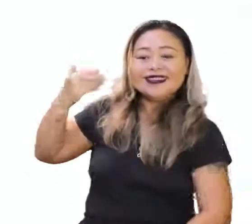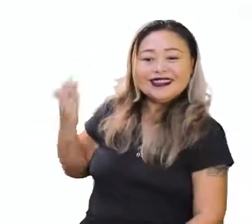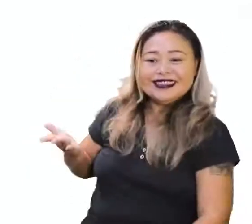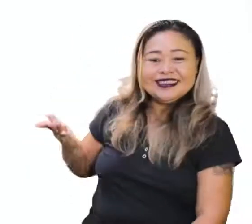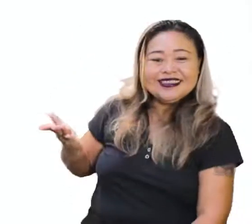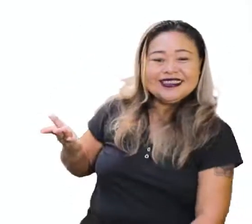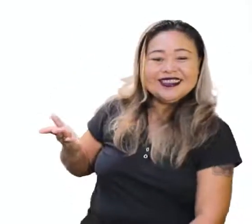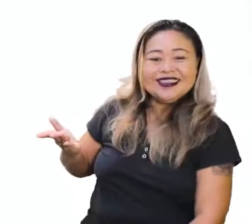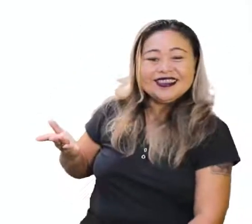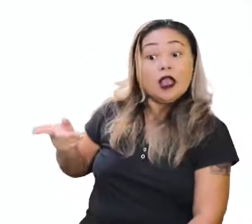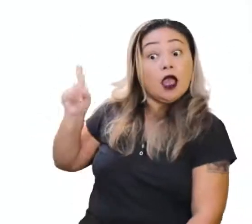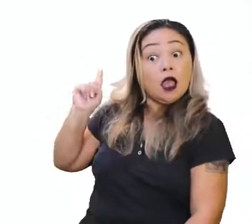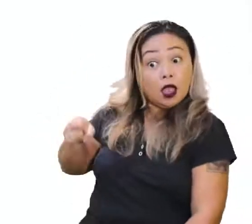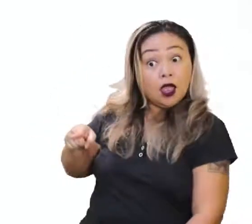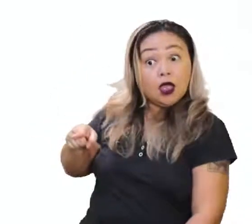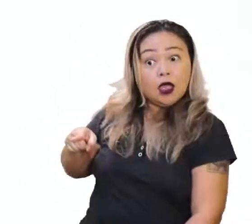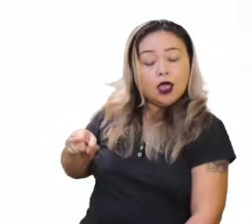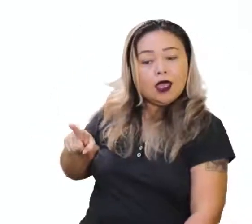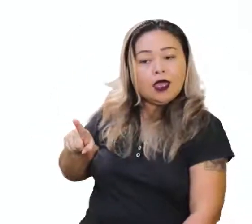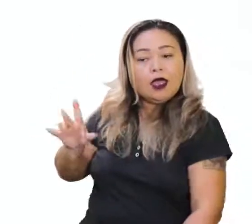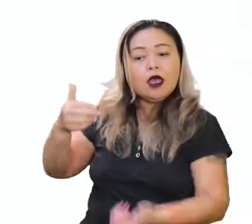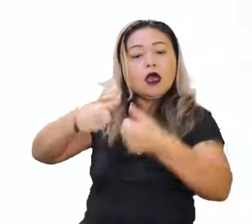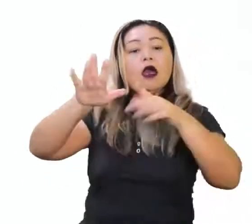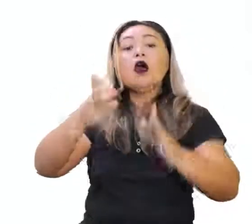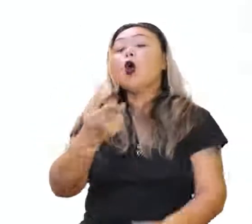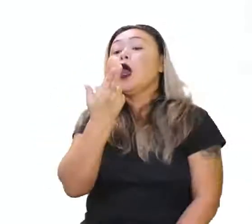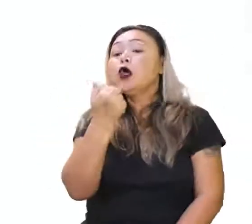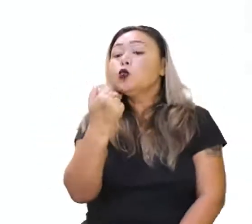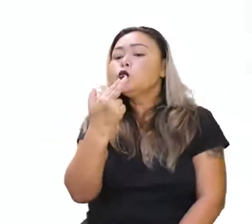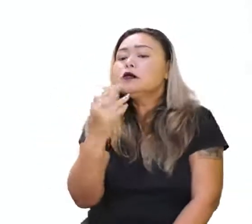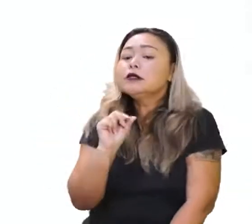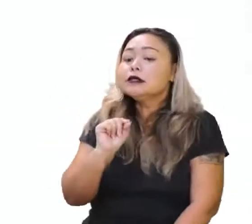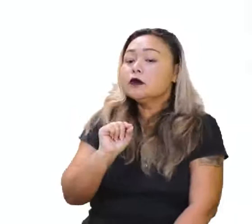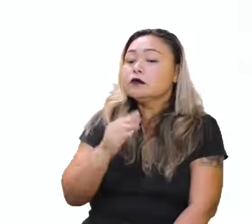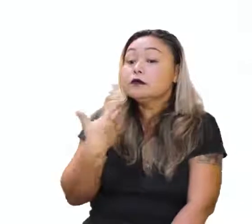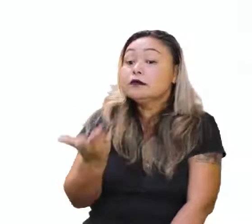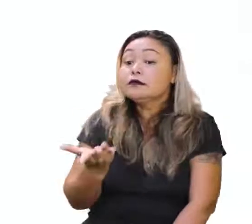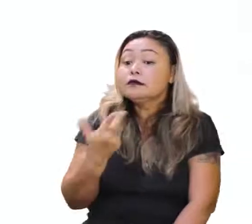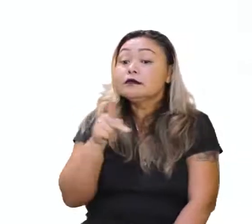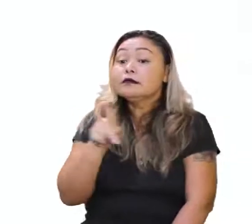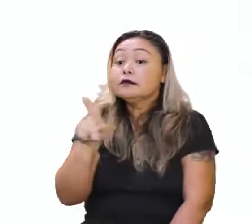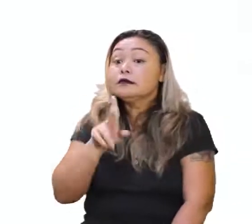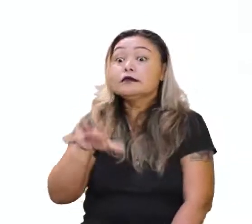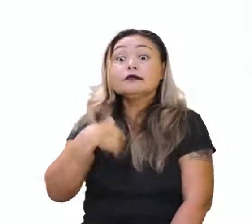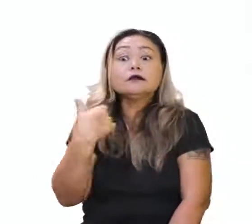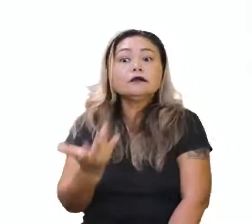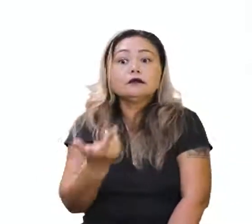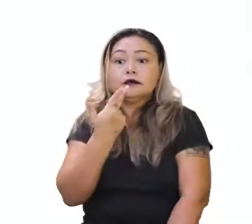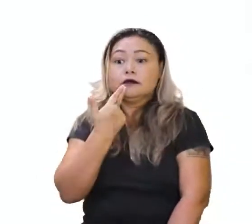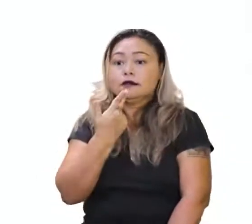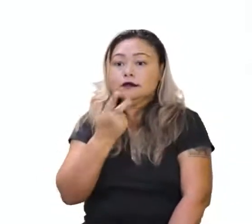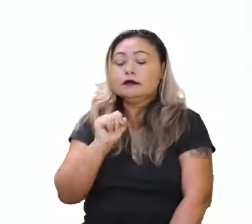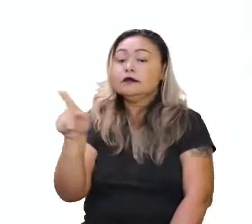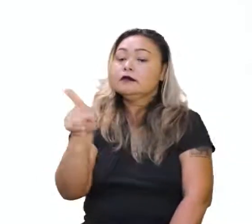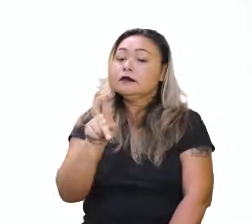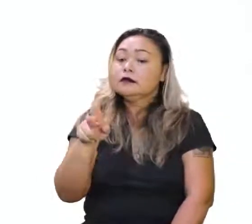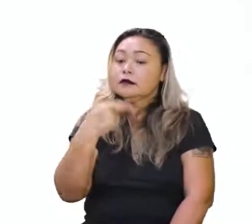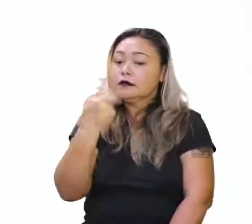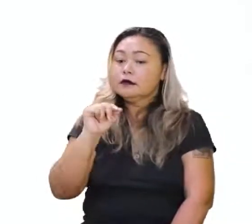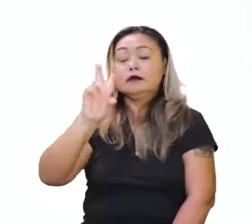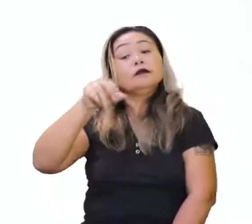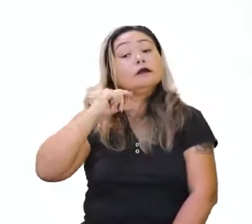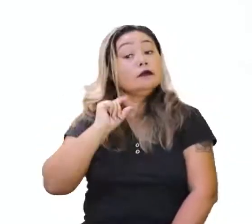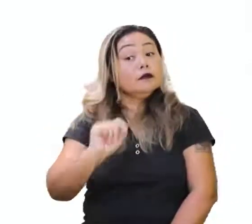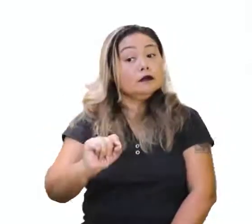ó. Isso em relação às instalações. E nutrição, professor? Quando nós falamos sobre nutrição, nós estamos falando